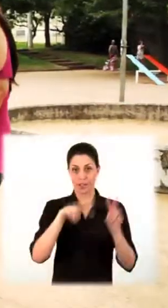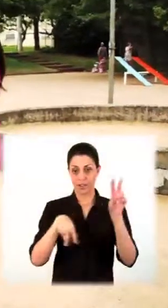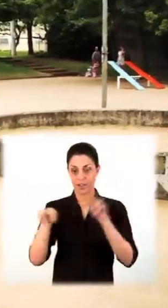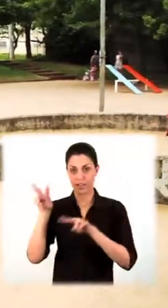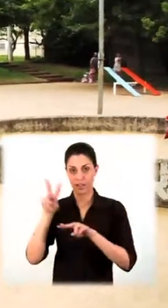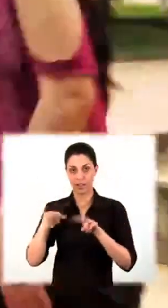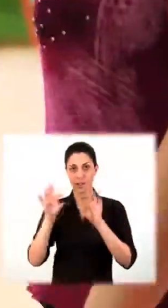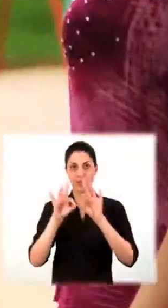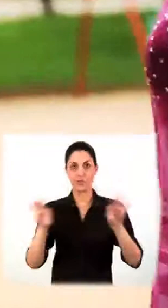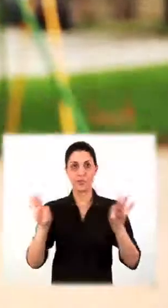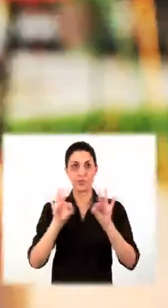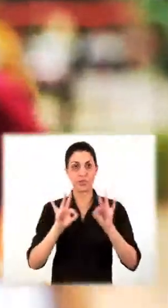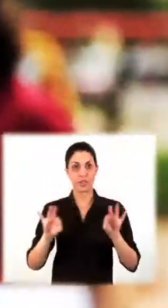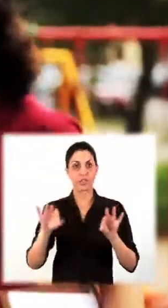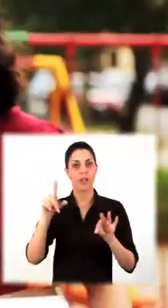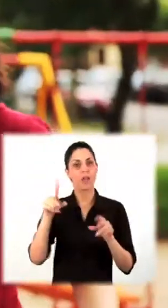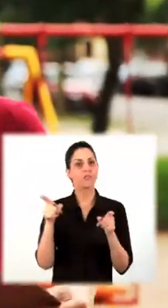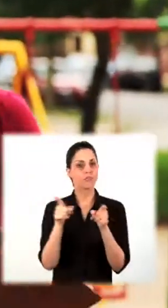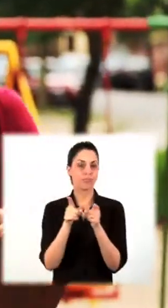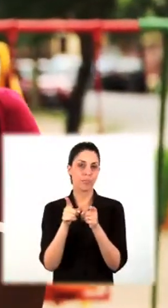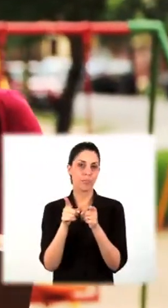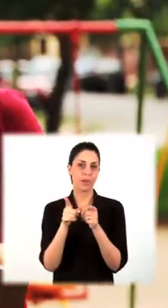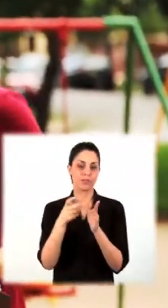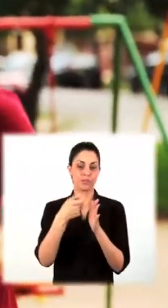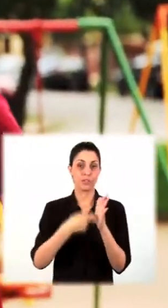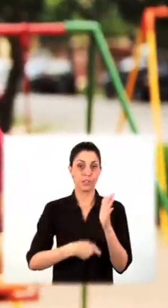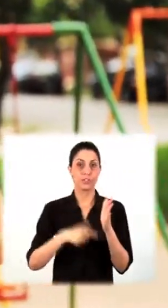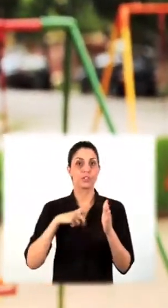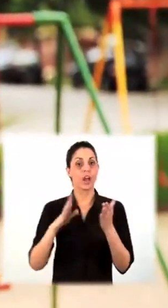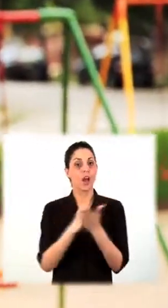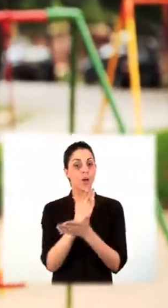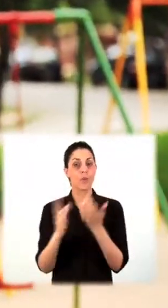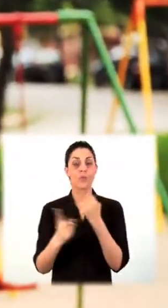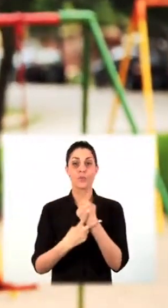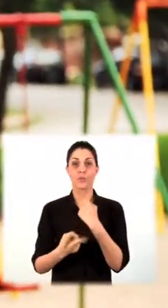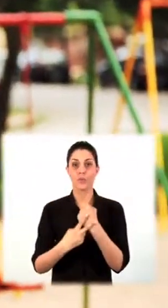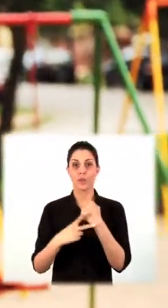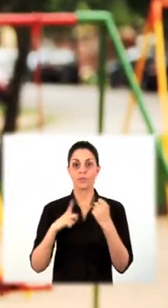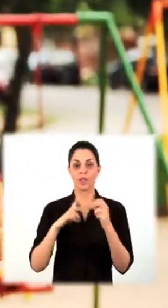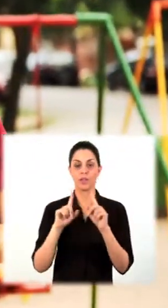Dê uma lida nessas frases aqui, que são esse pequeno texto